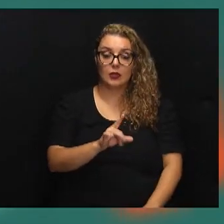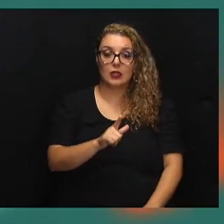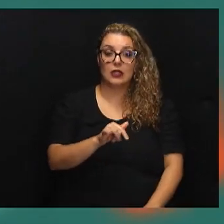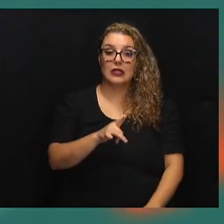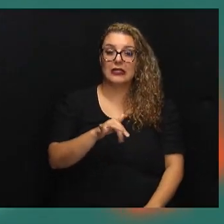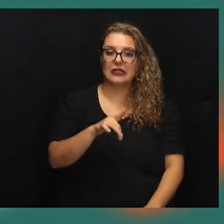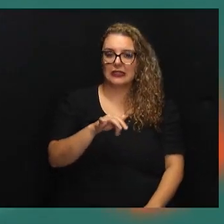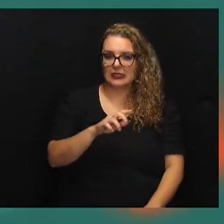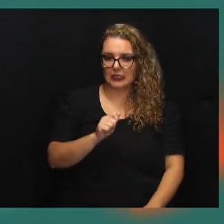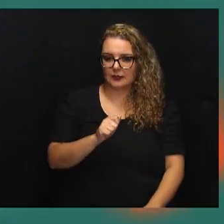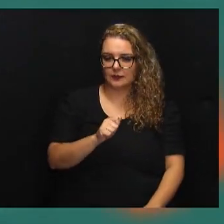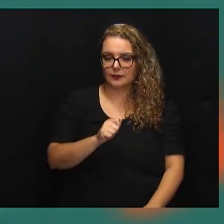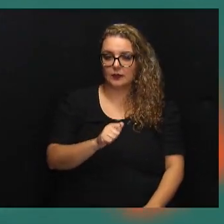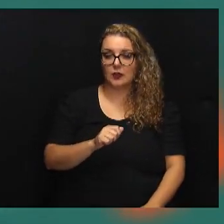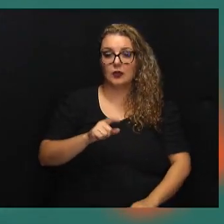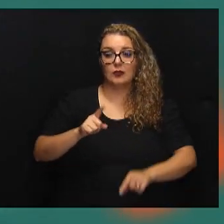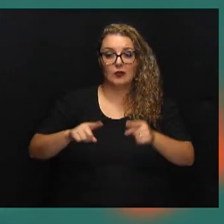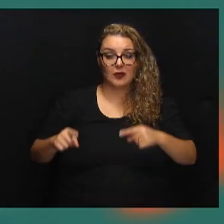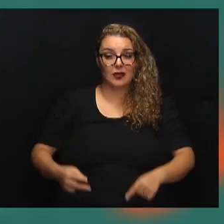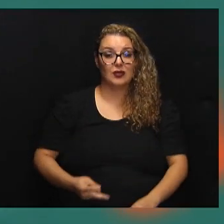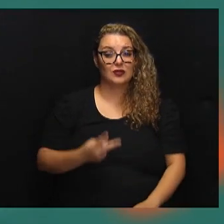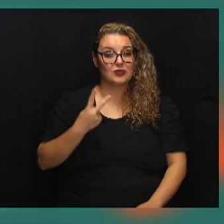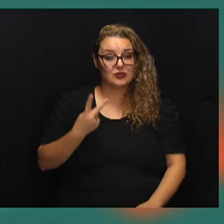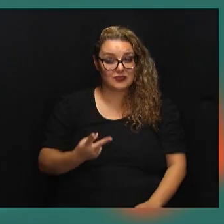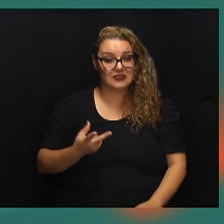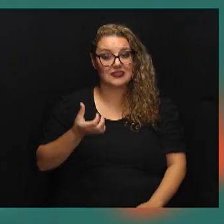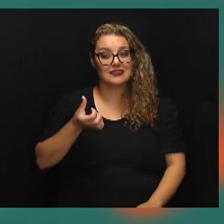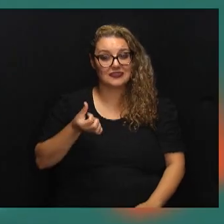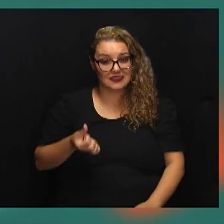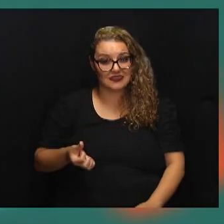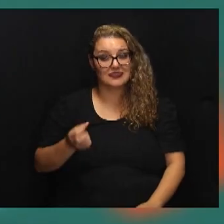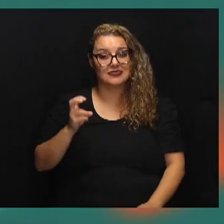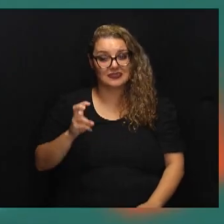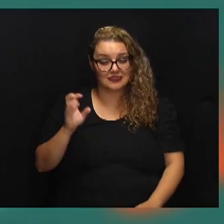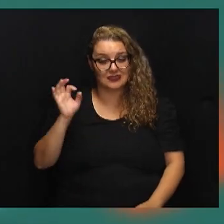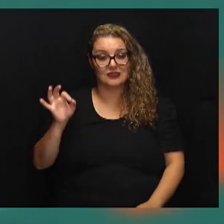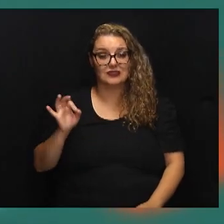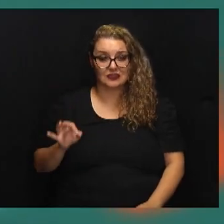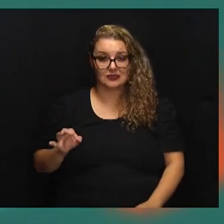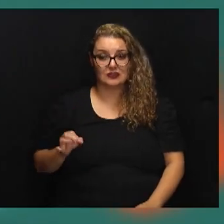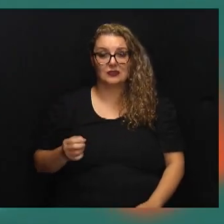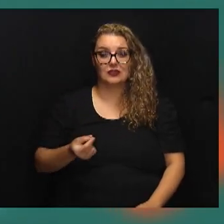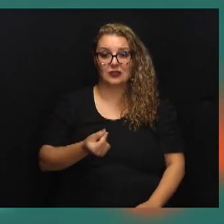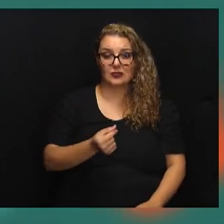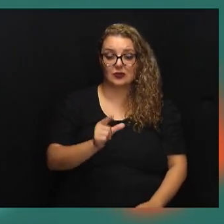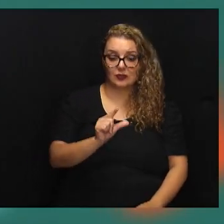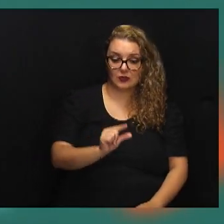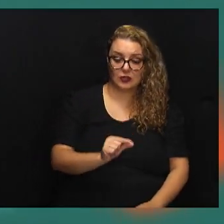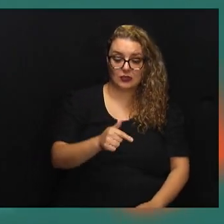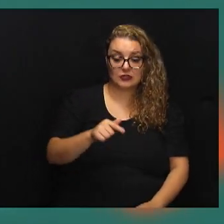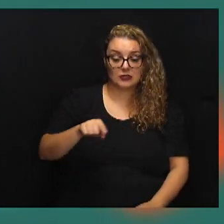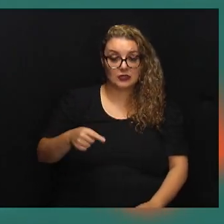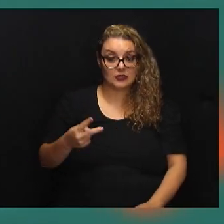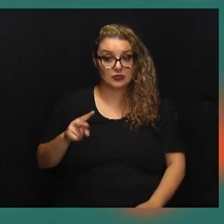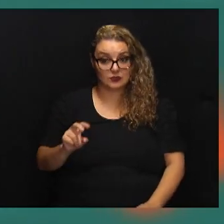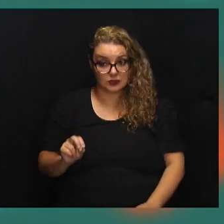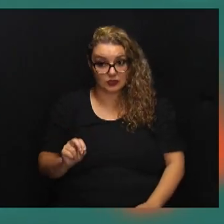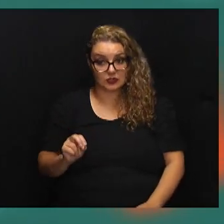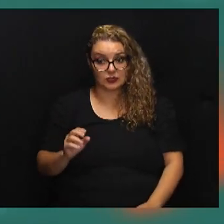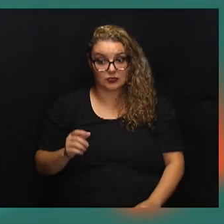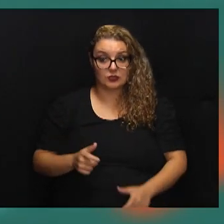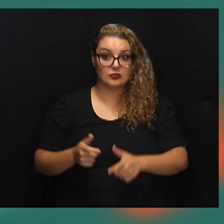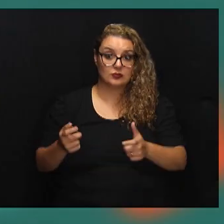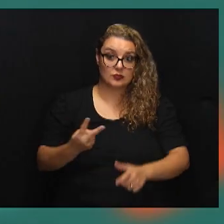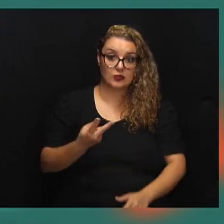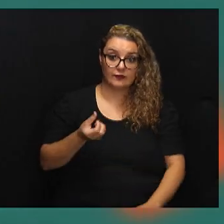com variação de 265%, sendo o menor preço encontrado de R$ 7,20 e o maior